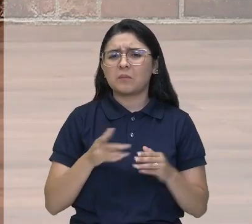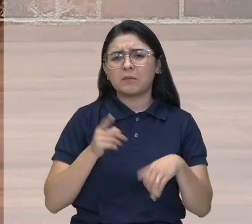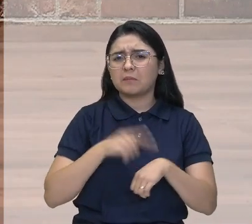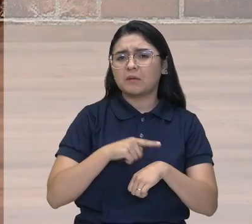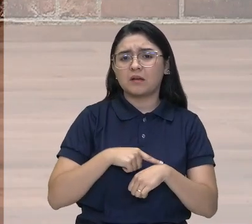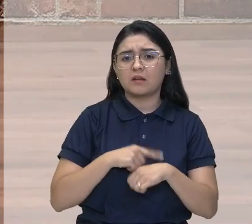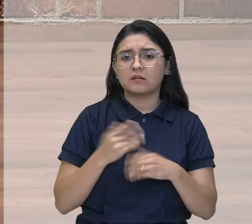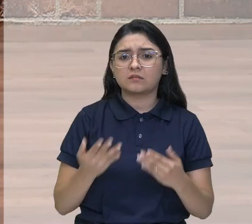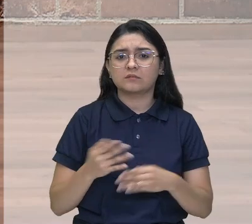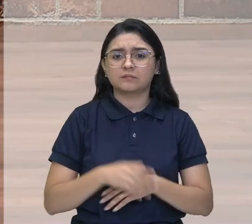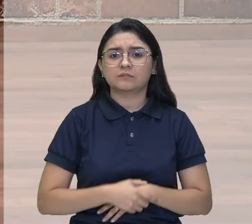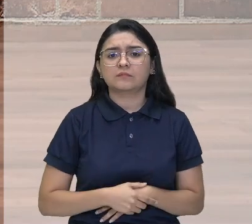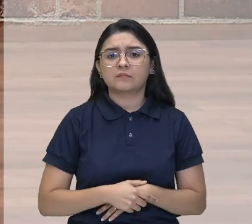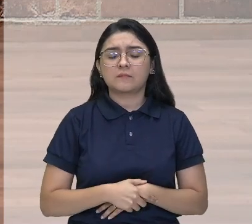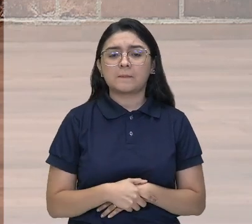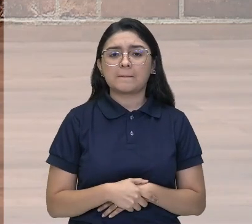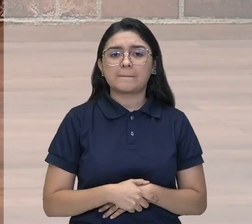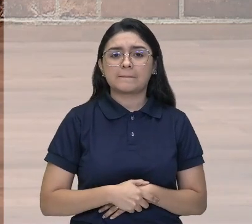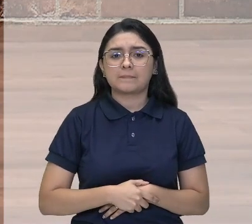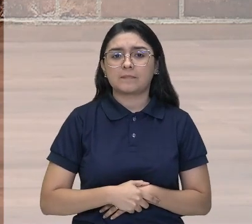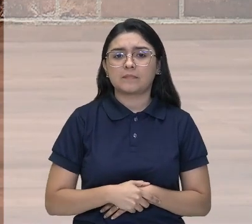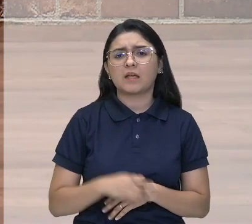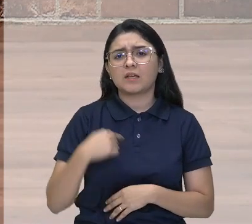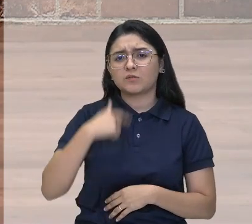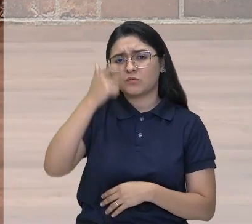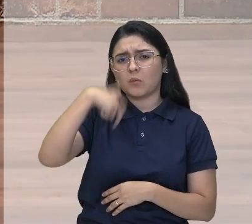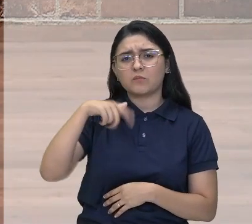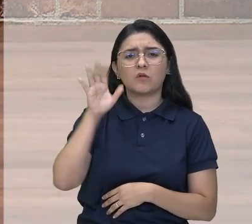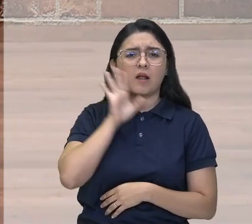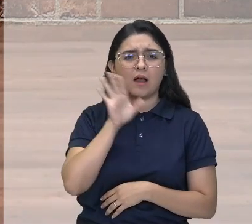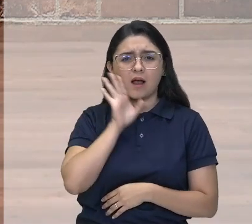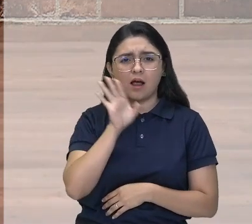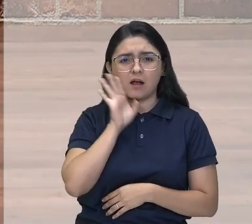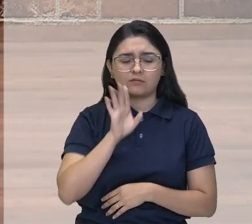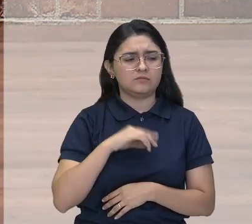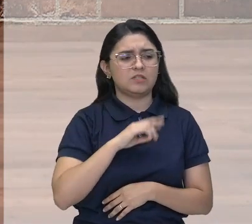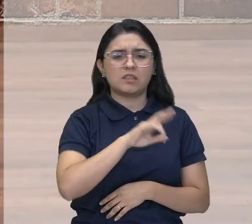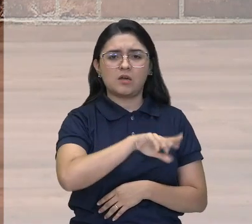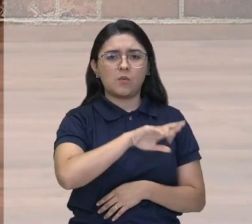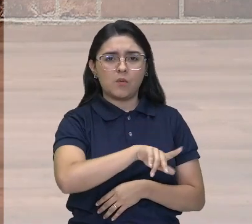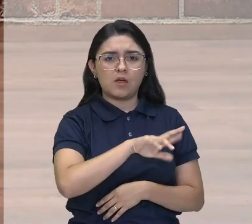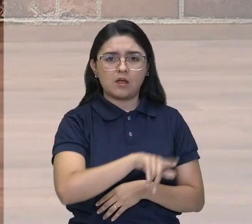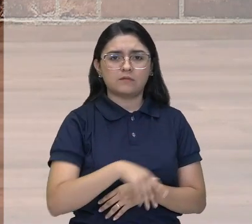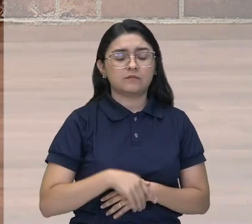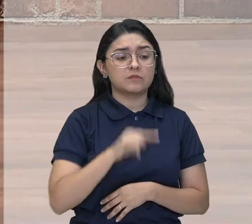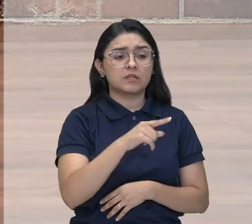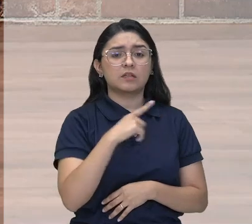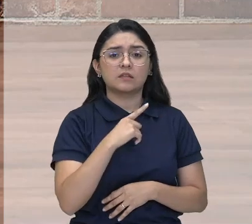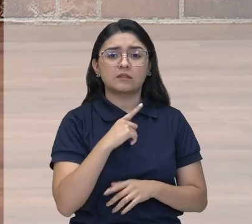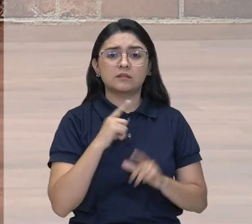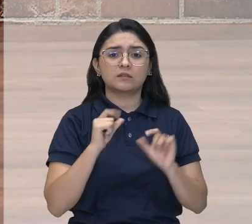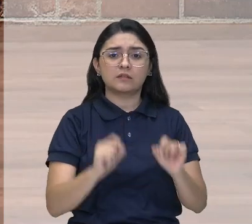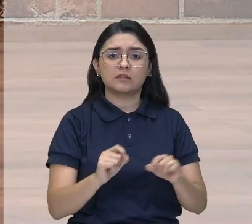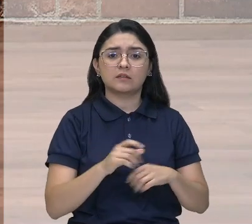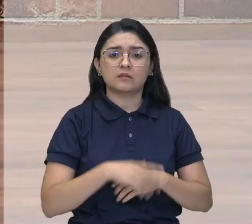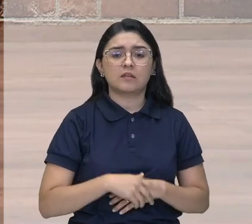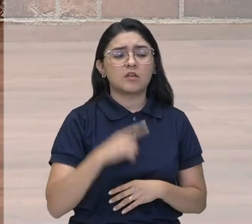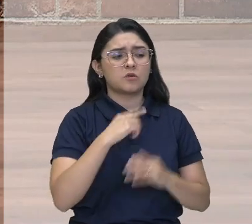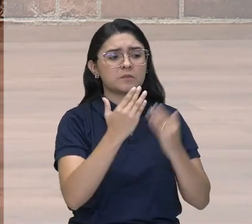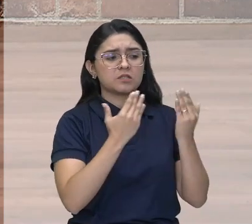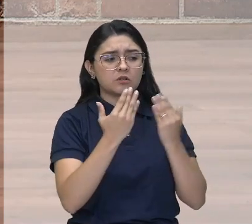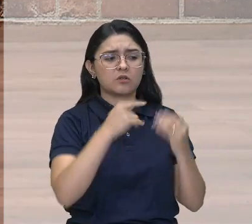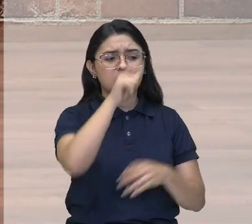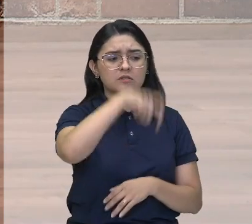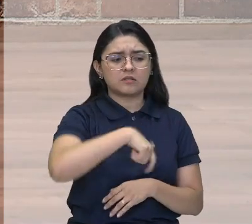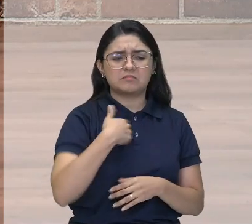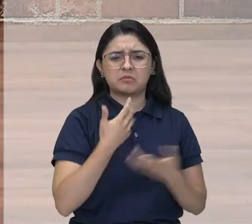mas momento. 3 Eu chifres sou, é muito, eu sou não é? Você muito não acha? legal. Não. Eu sou muito legal, Não, você cara. não Eu tô é. acreditando. Você não é. Você tem vários diagnósticos porque eu sou psicóloga, eu sei disso. Então eu